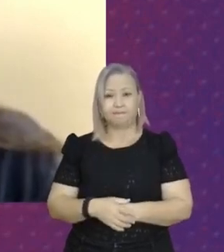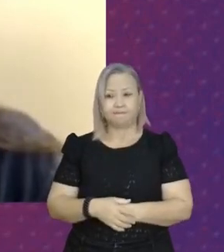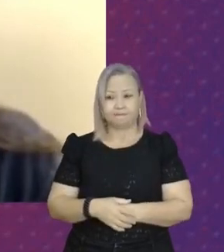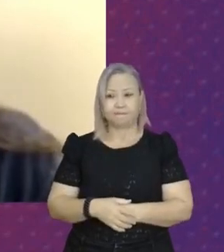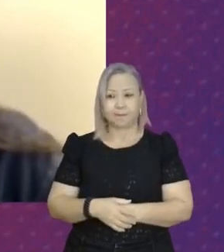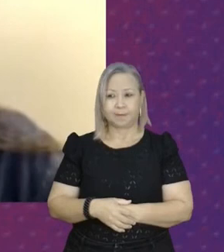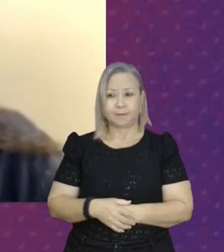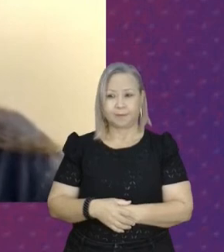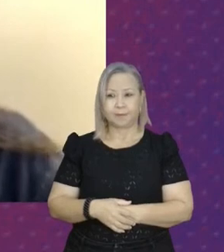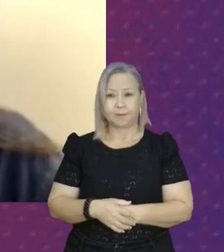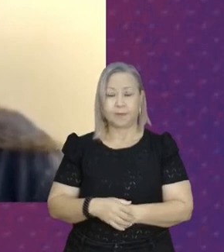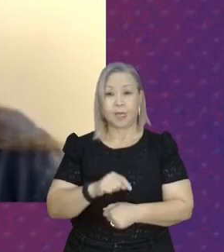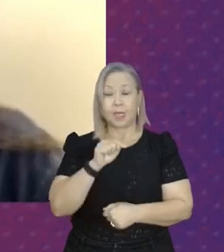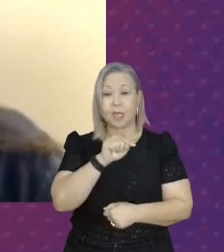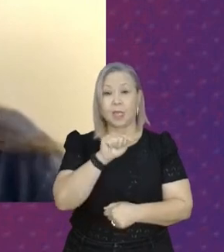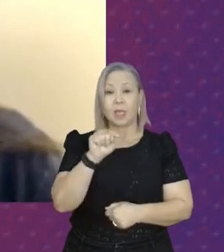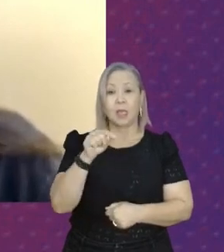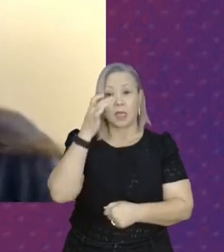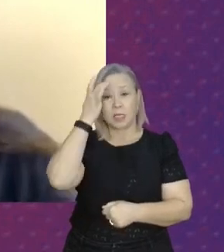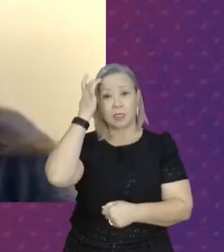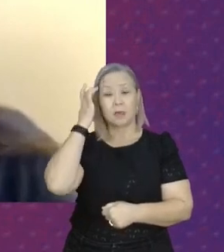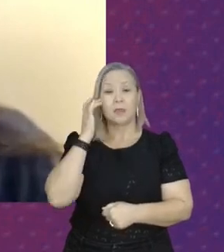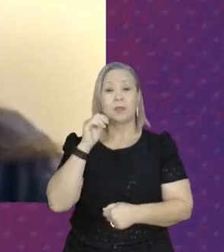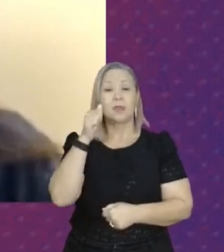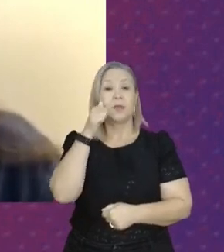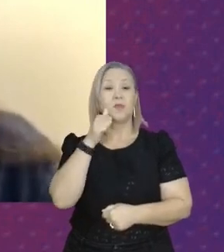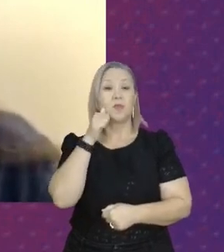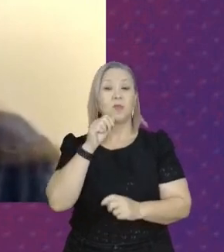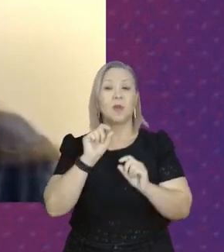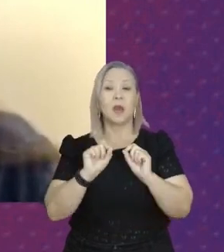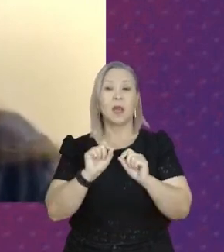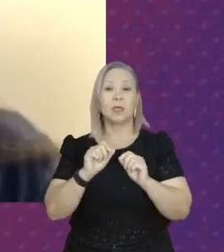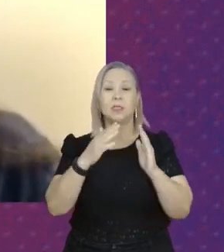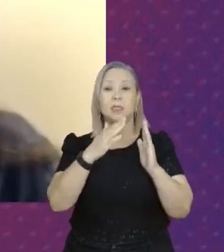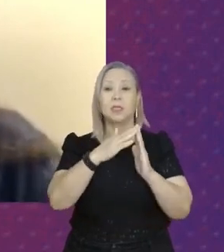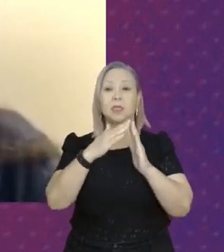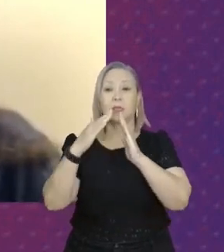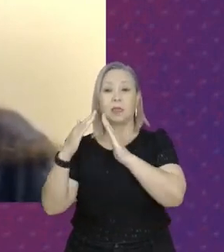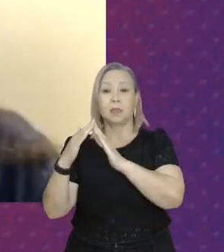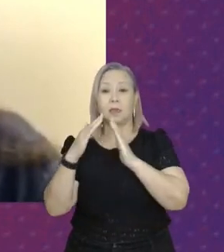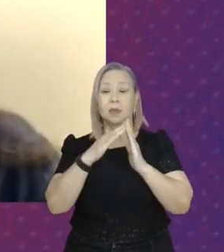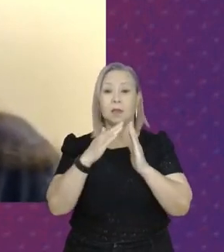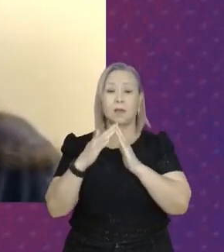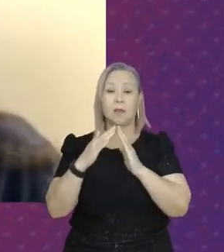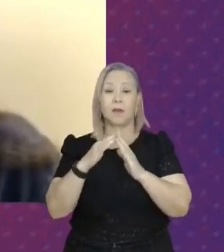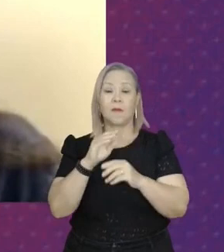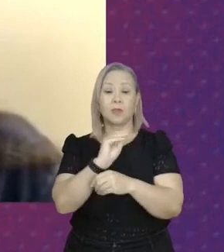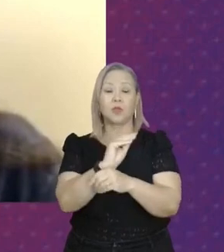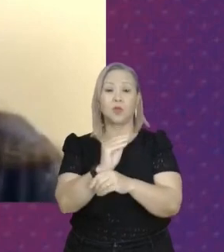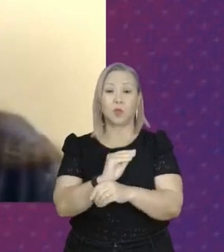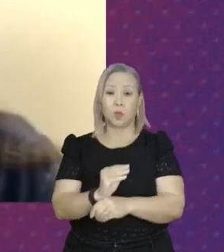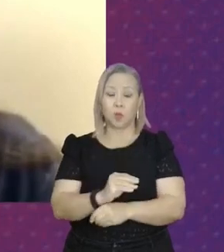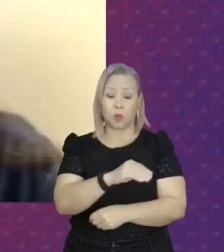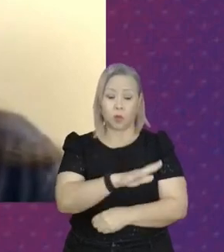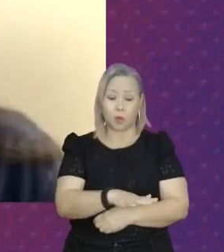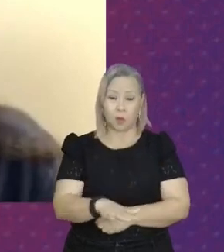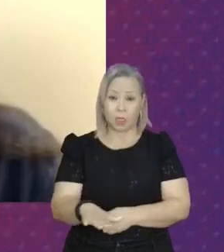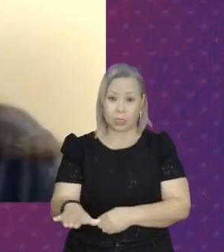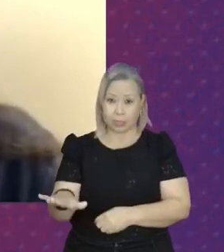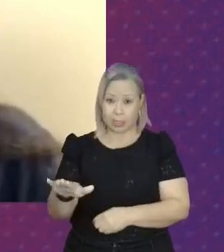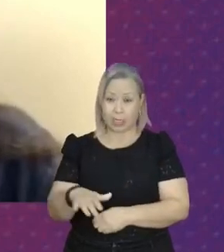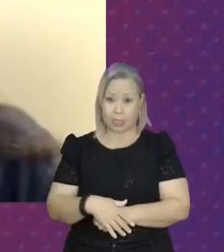são essas mulheres que na vizinhança tomam conta das